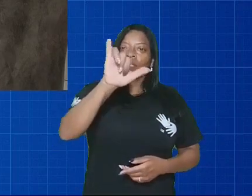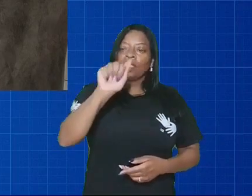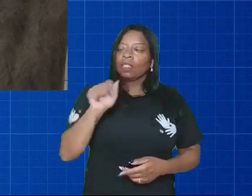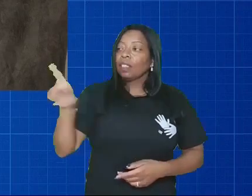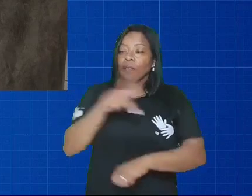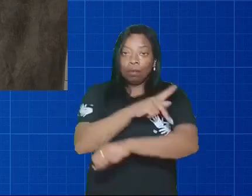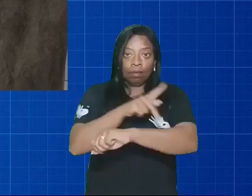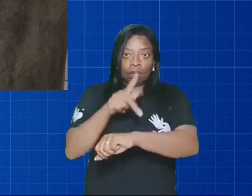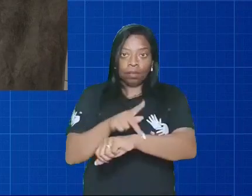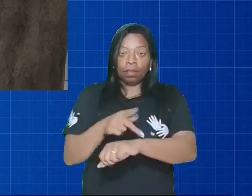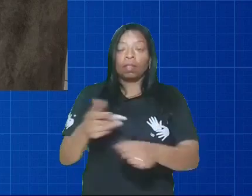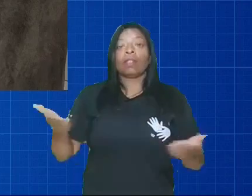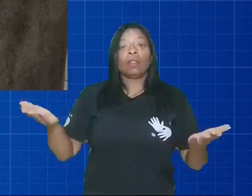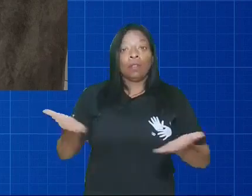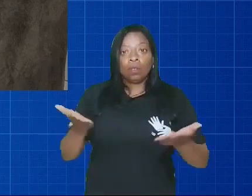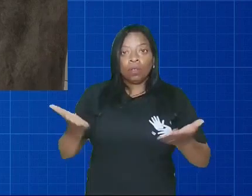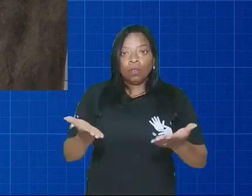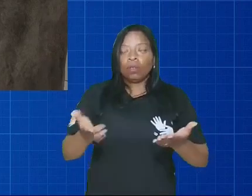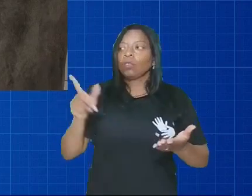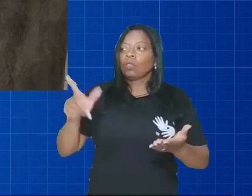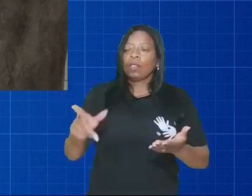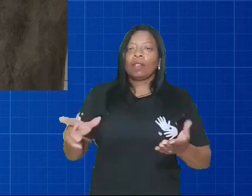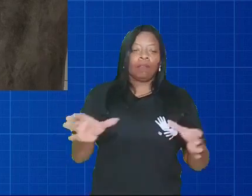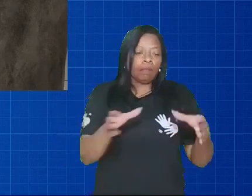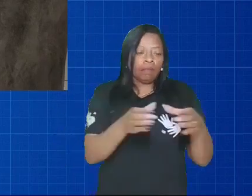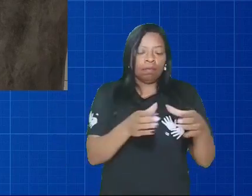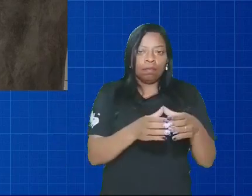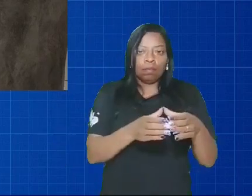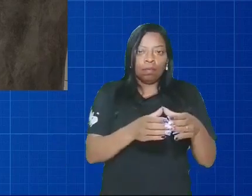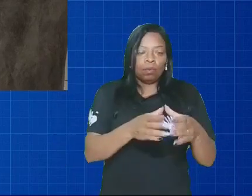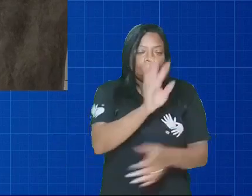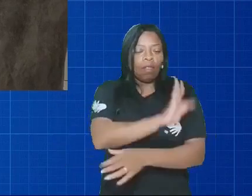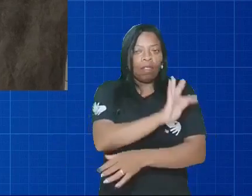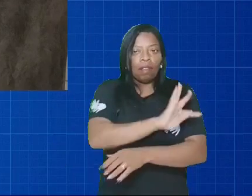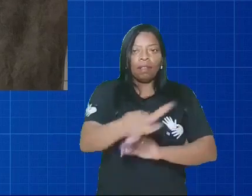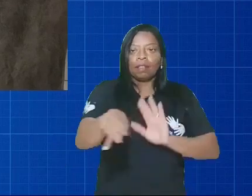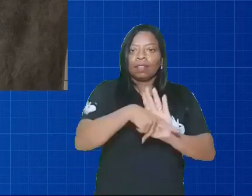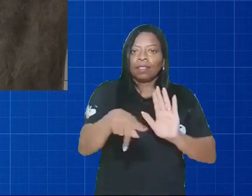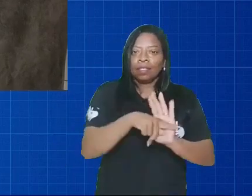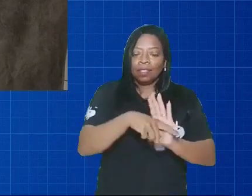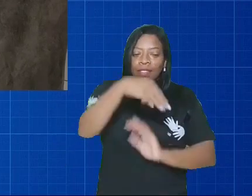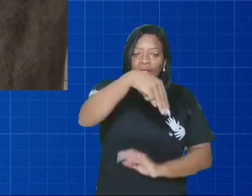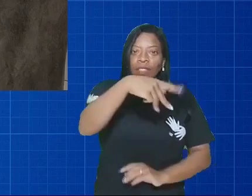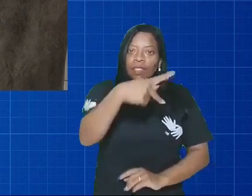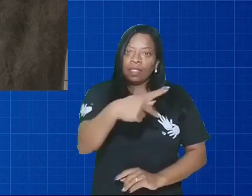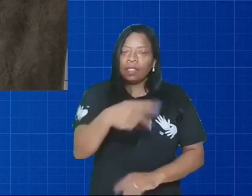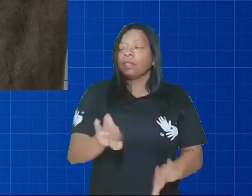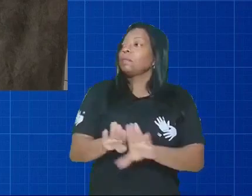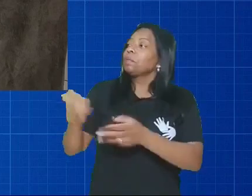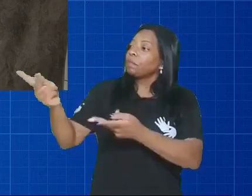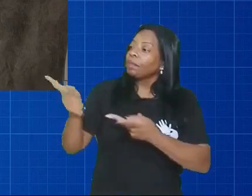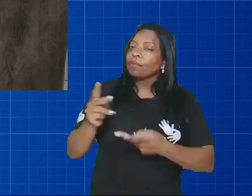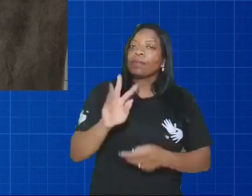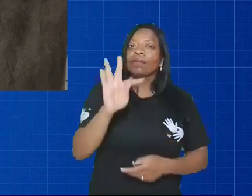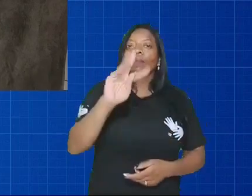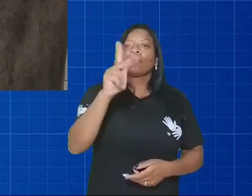equipe técnica de assessoria de educação ambiental do Ministério Público, e também a nossa colega de trabalho, a Thaís, que atualmente ela está na assessoria